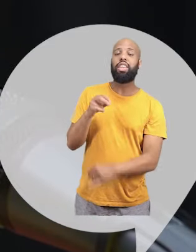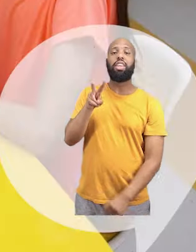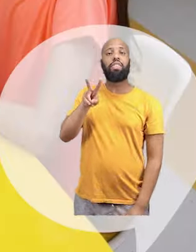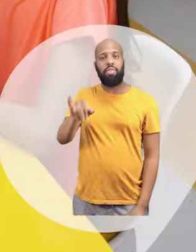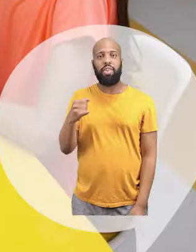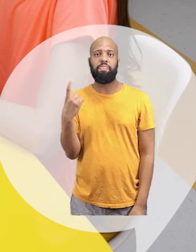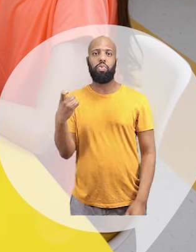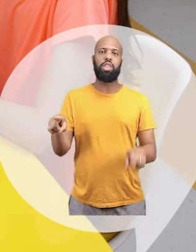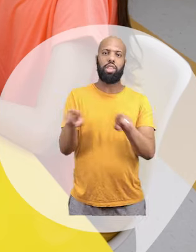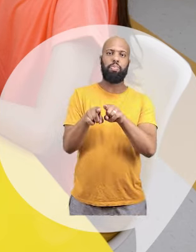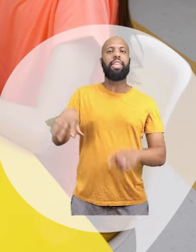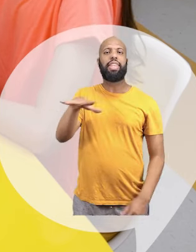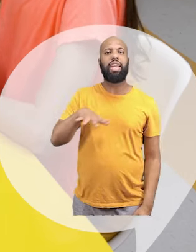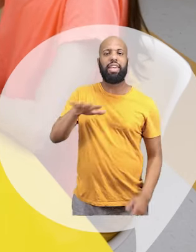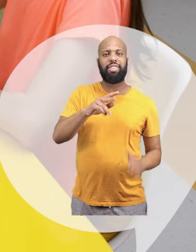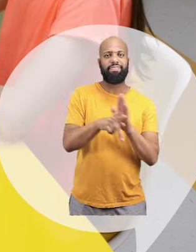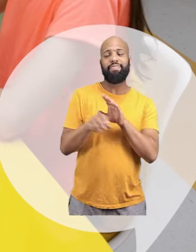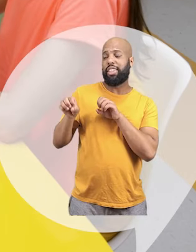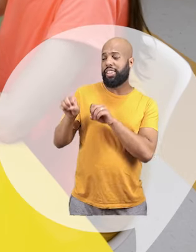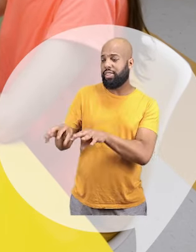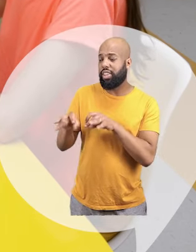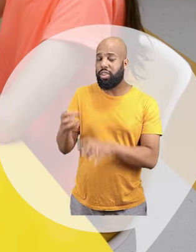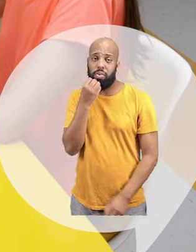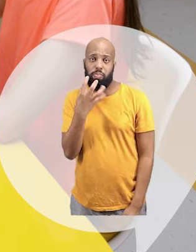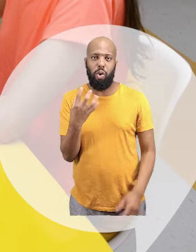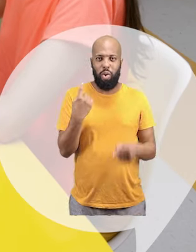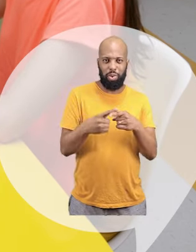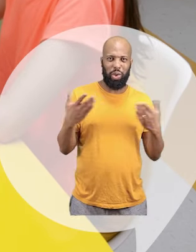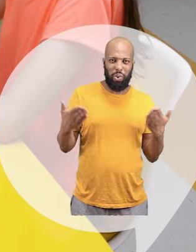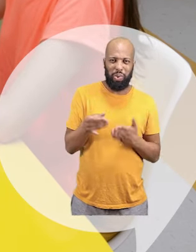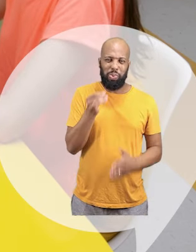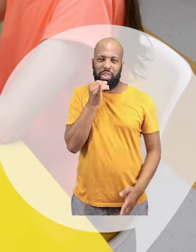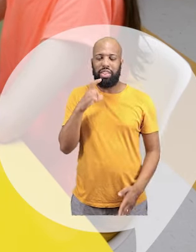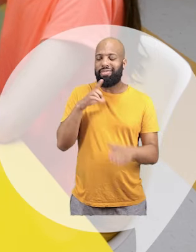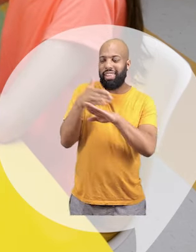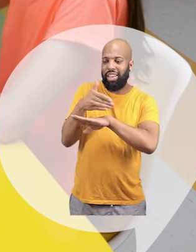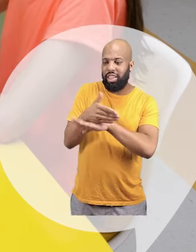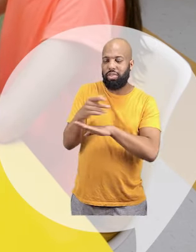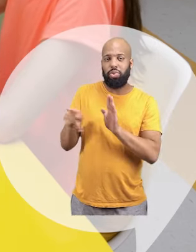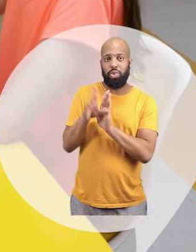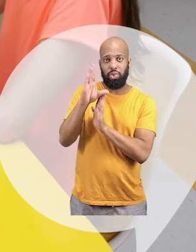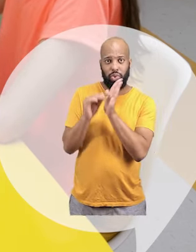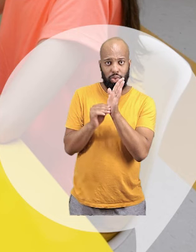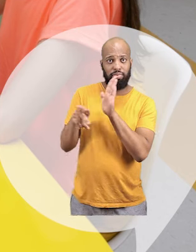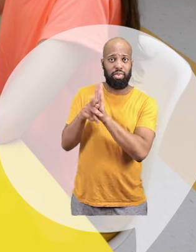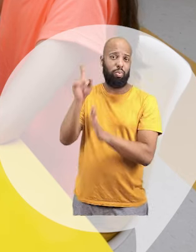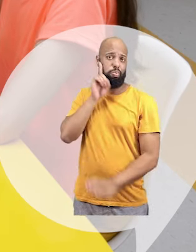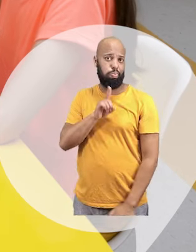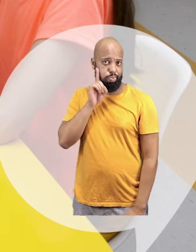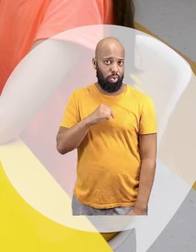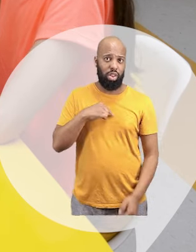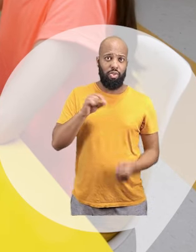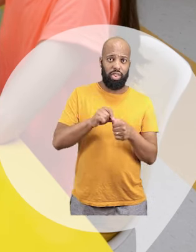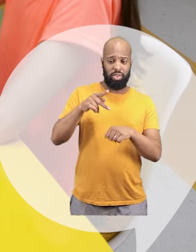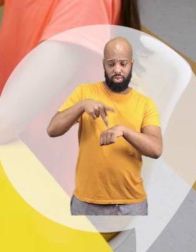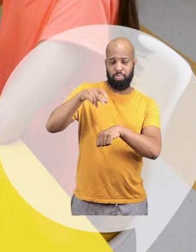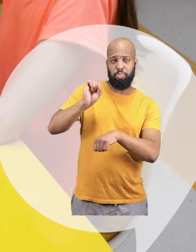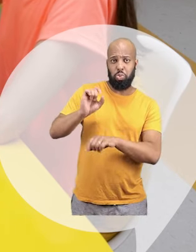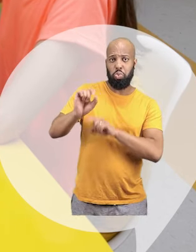também e isso para parte da educação pode ser muito bom porque hoje por exemplo eu tenho acesso a conteúdo de professores lá dos Estados Unidos